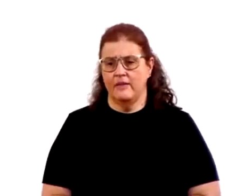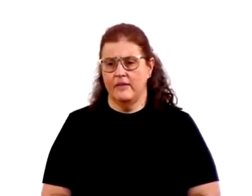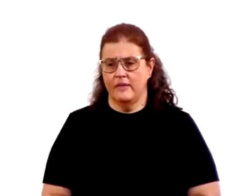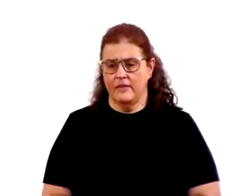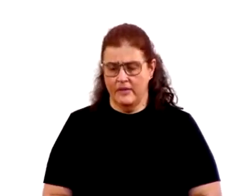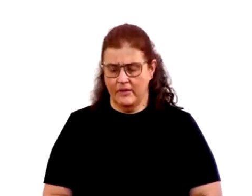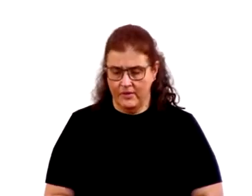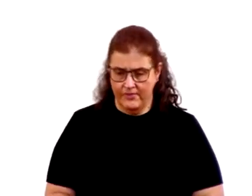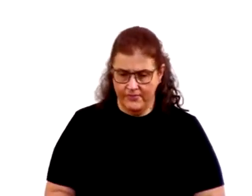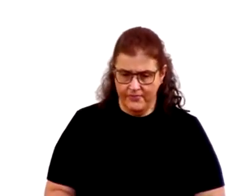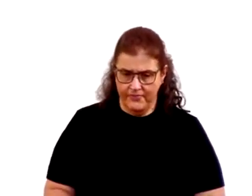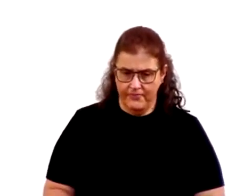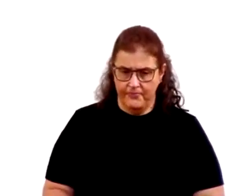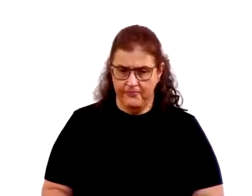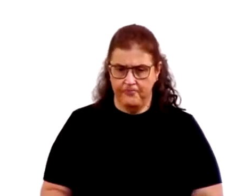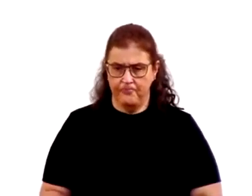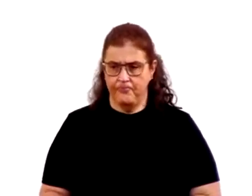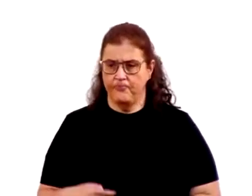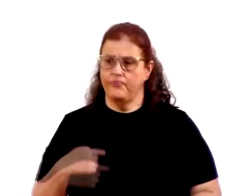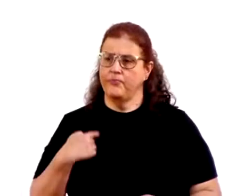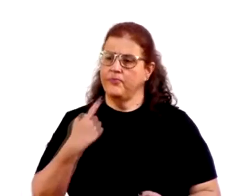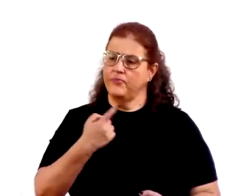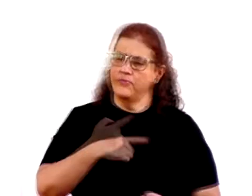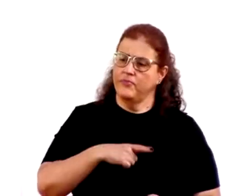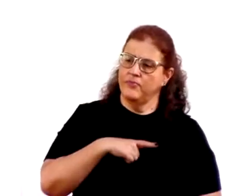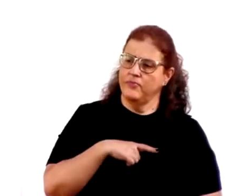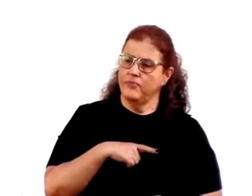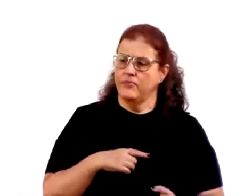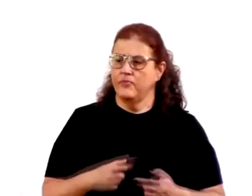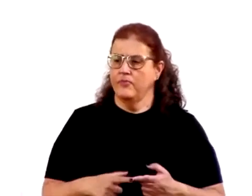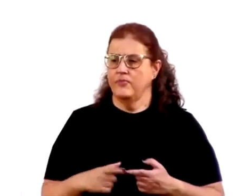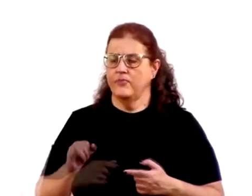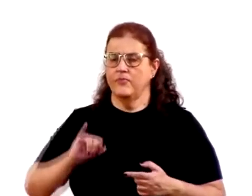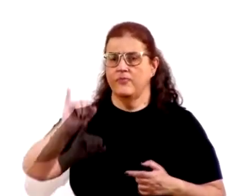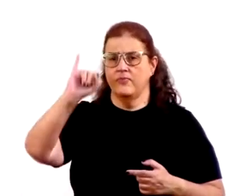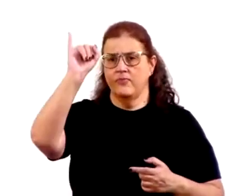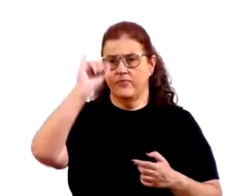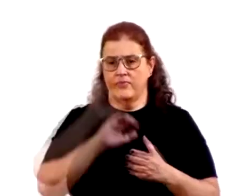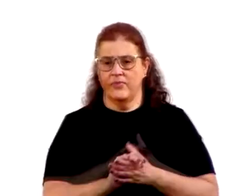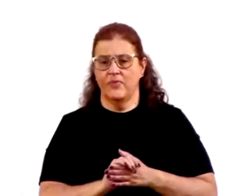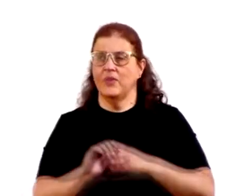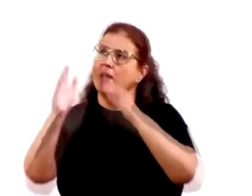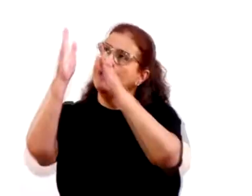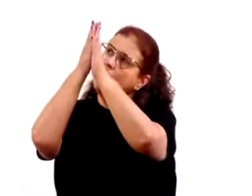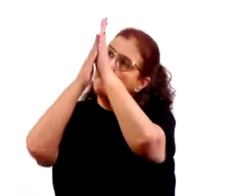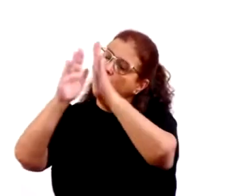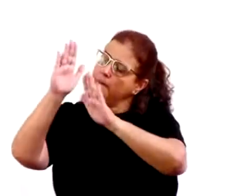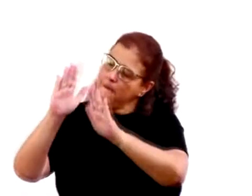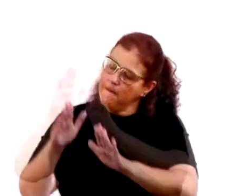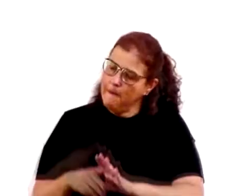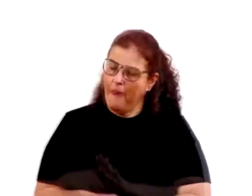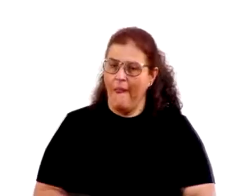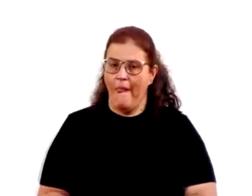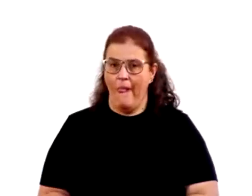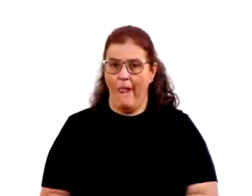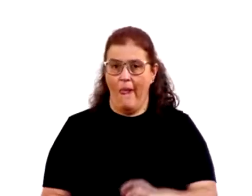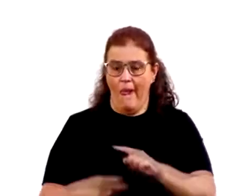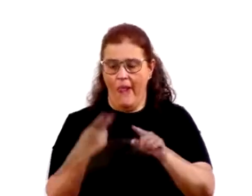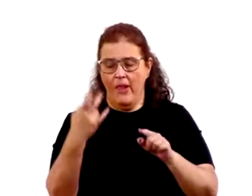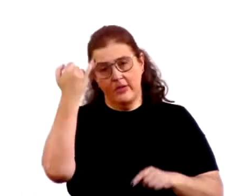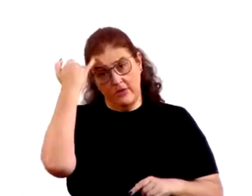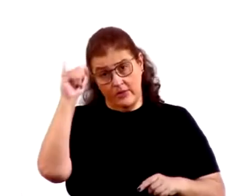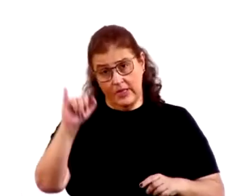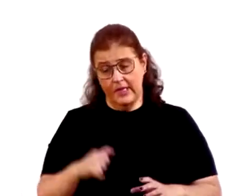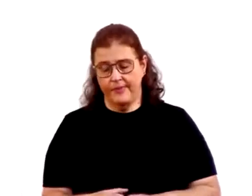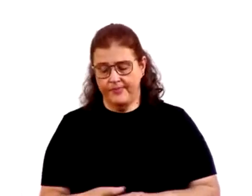faça. Bom, isso aqui já nos ajuda a perceber a importância da adoração ao Rei da Glória. A segunda ideia, que está